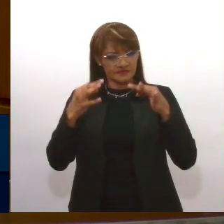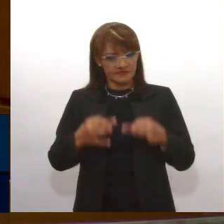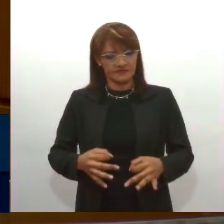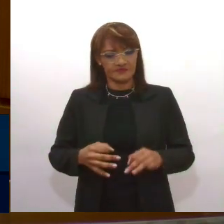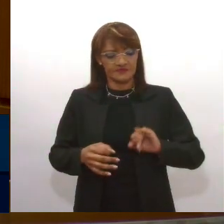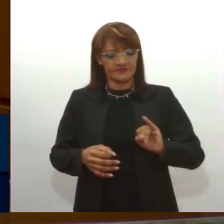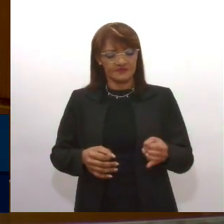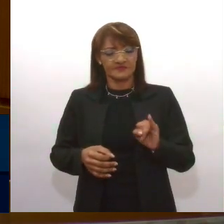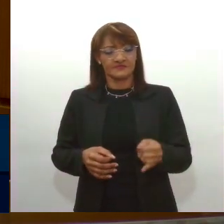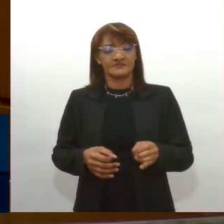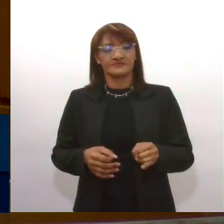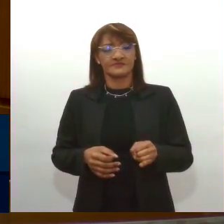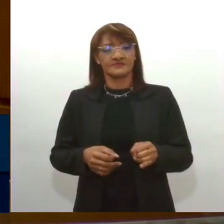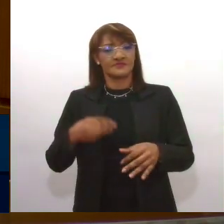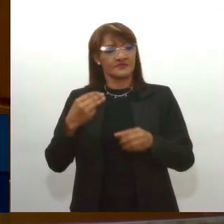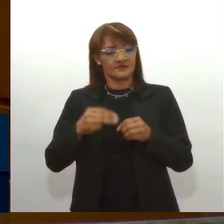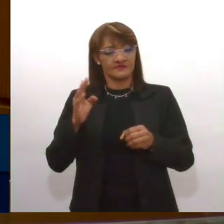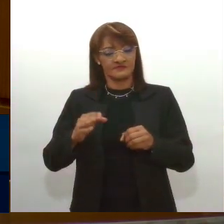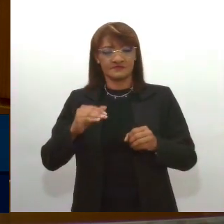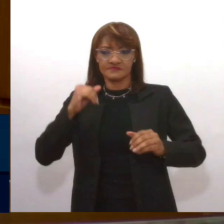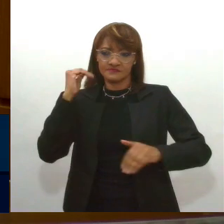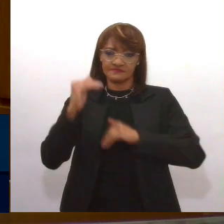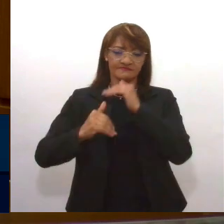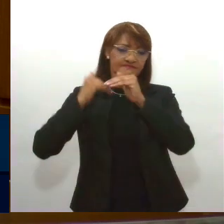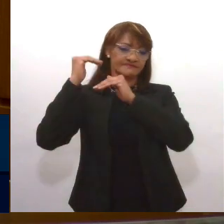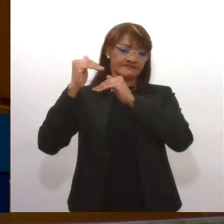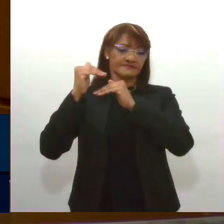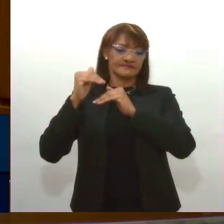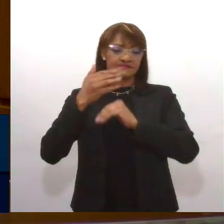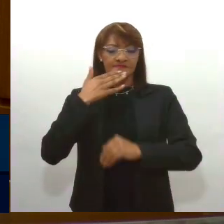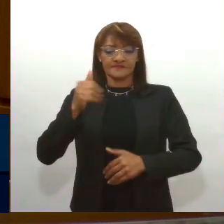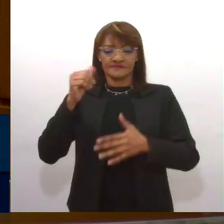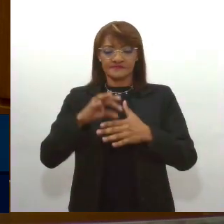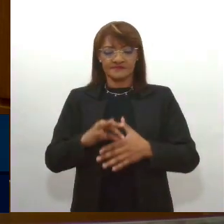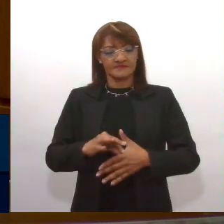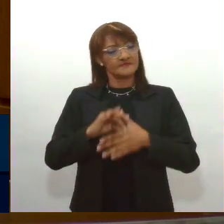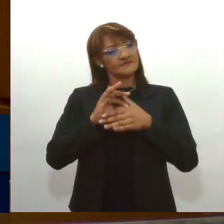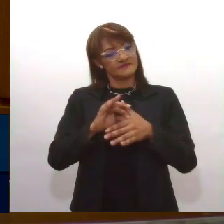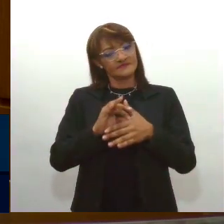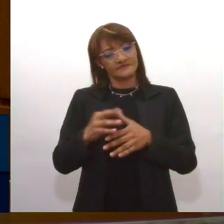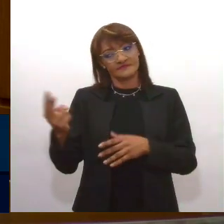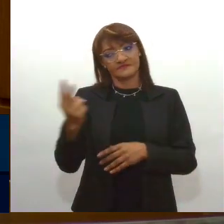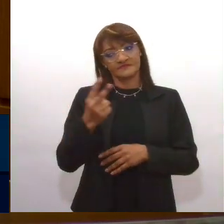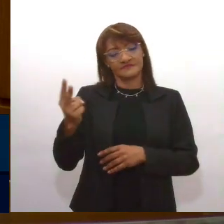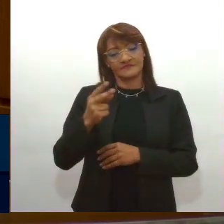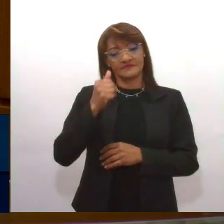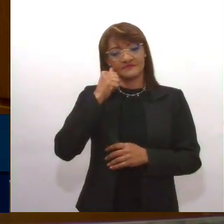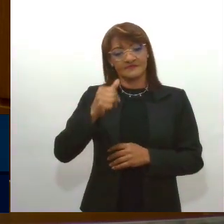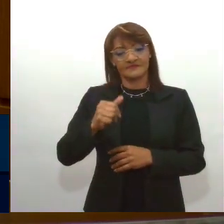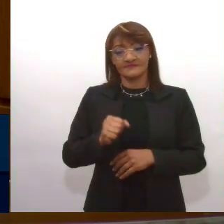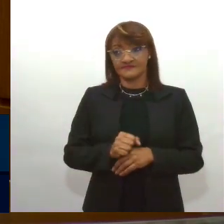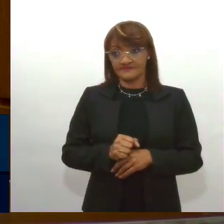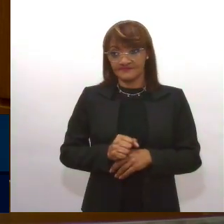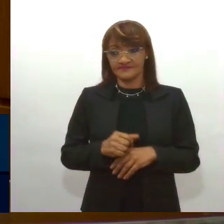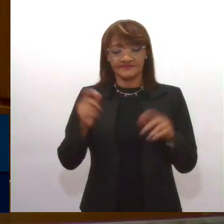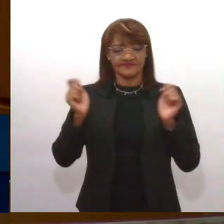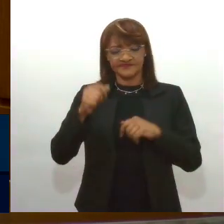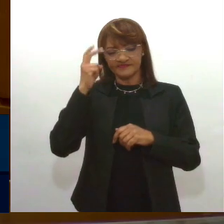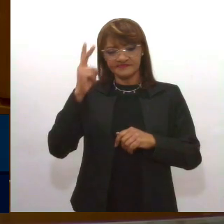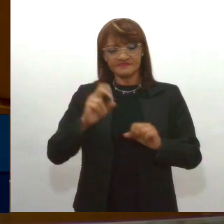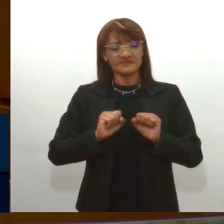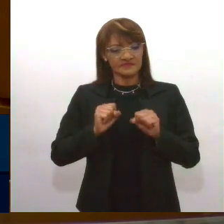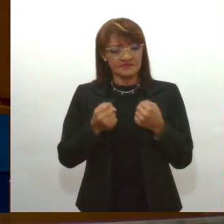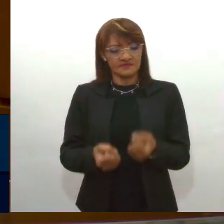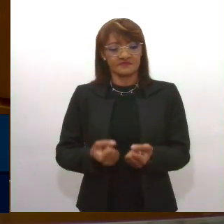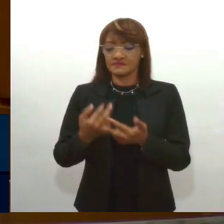avançará ainda mais sobre a liderança dessas duas mulheres competentes dedicadas e comprometidas com o progresso da nossa